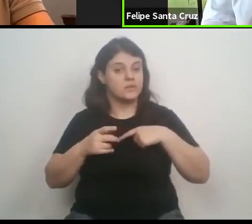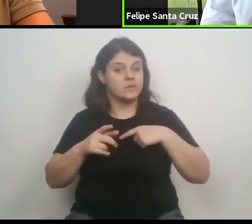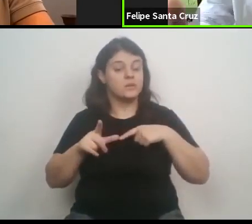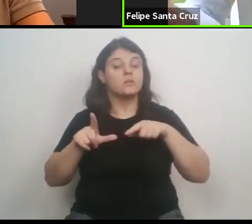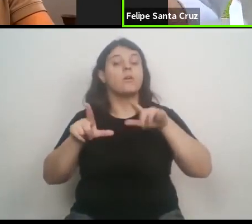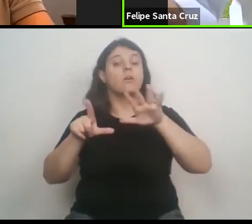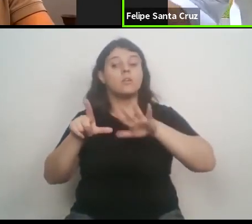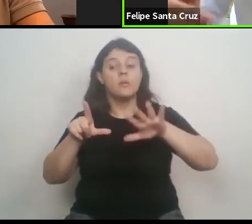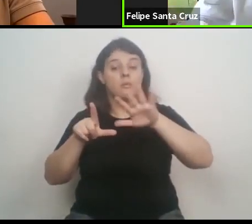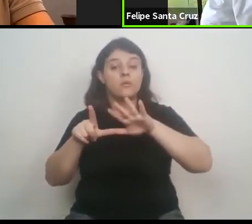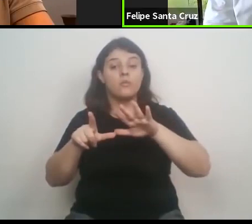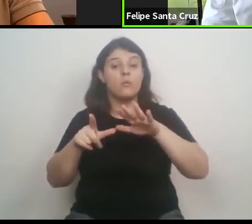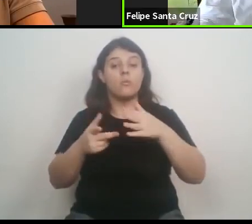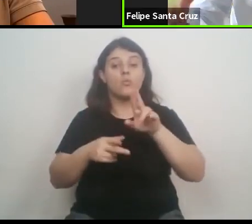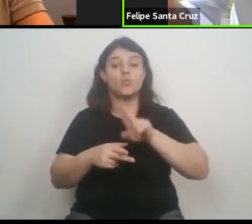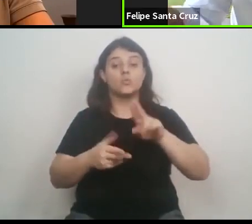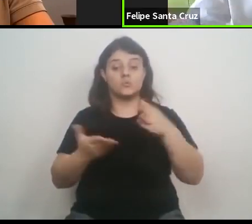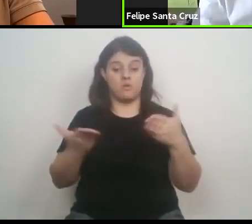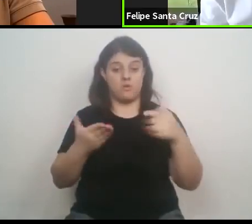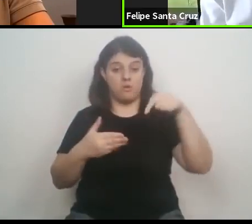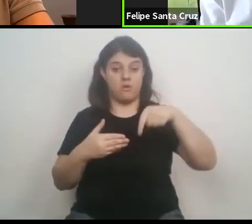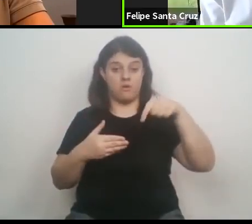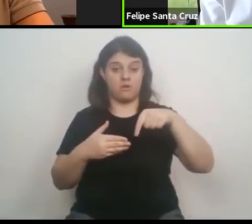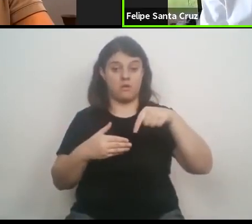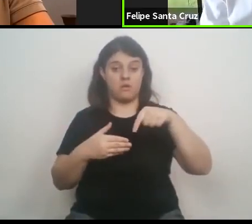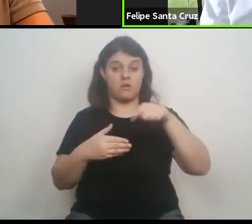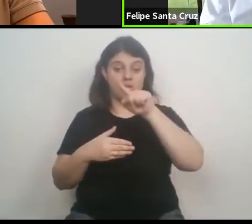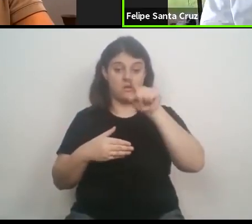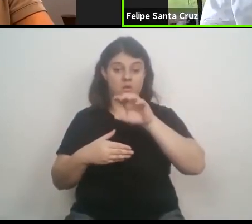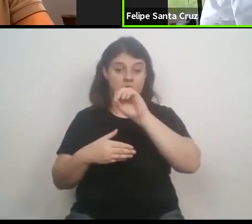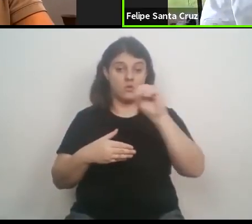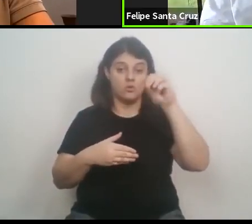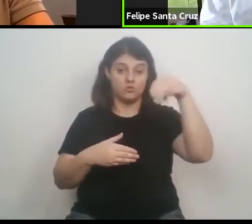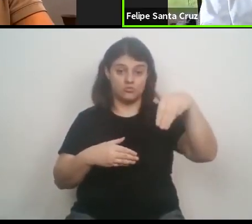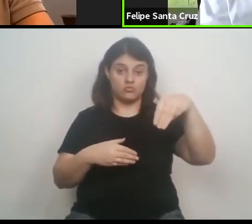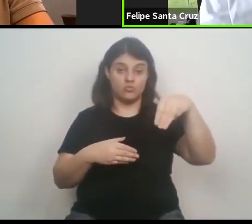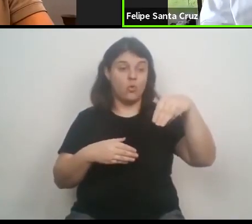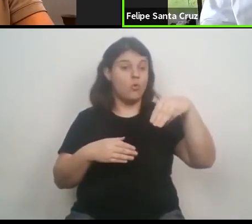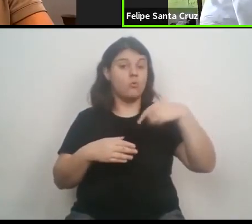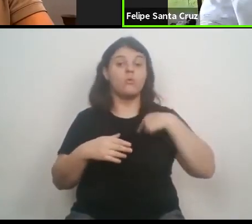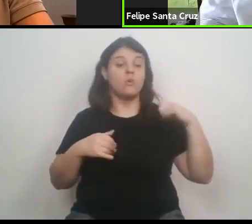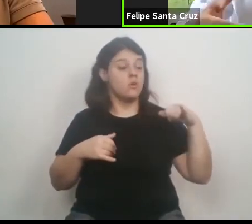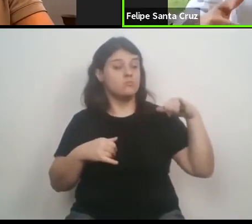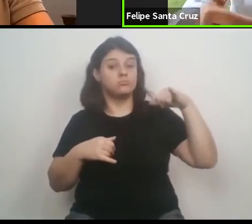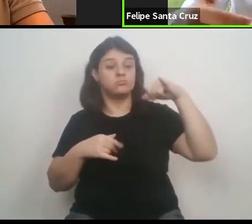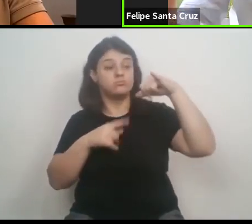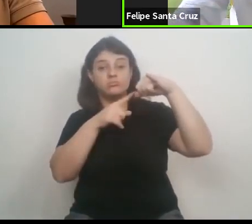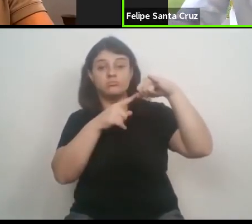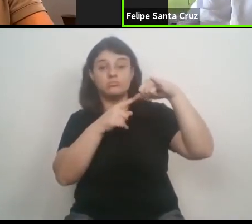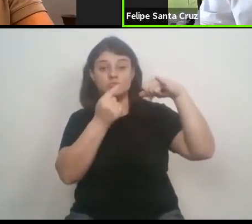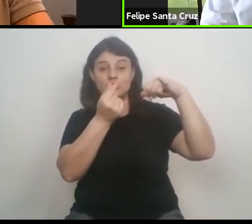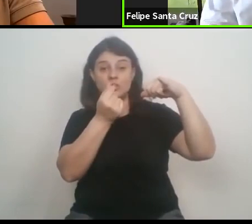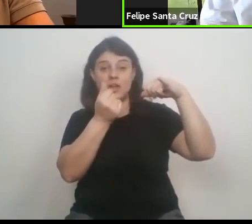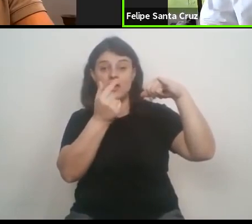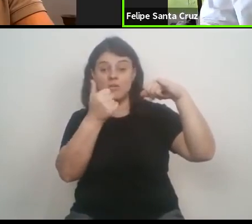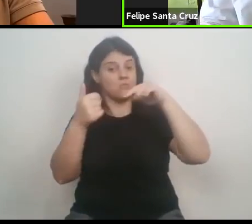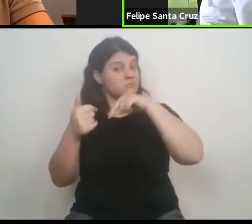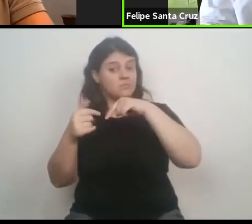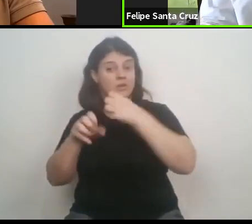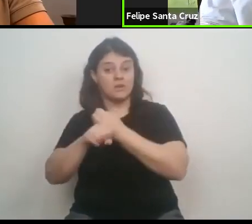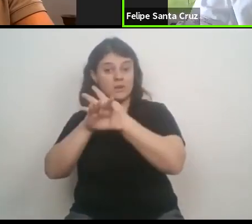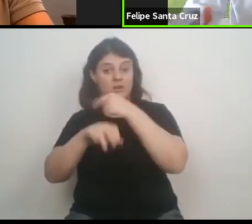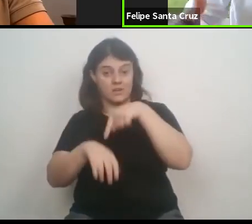estamos realizando aqui, essa reunião, está valendo hoje mais do que todas as companhias aéreas do mundo, né? São a ponta do